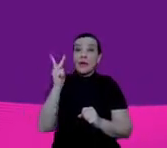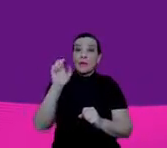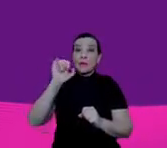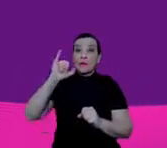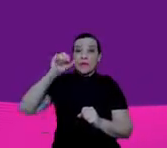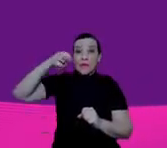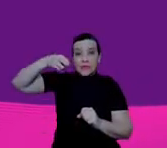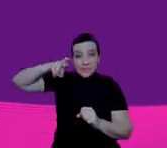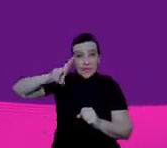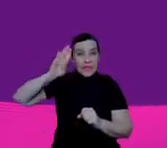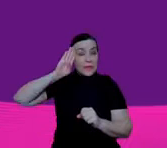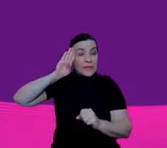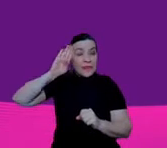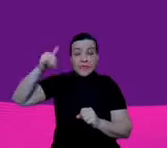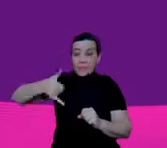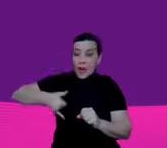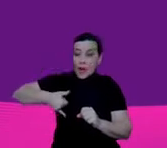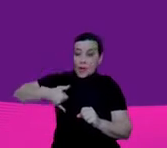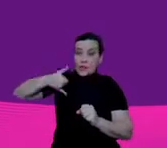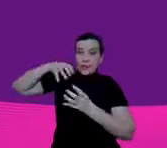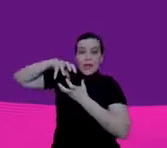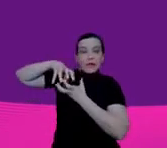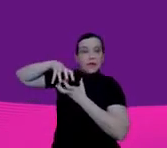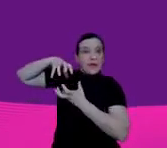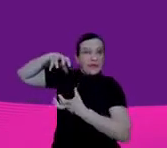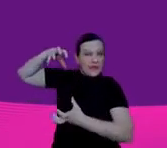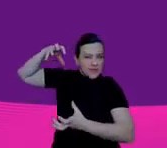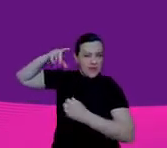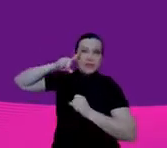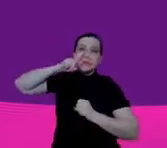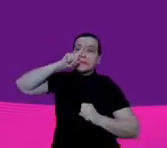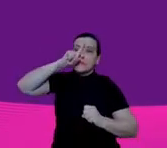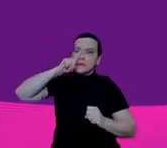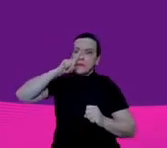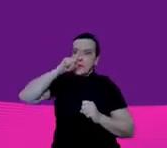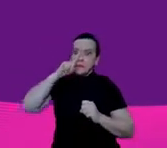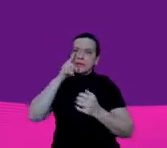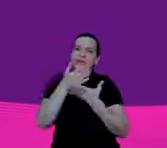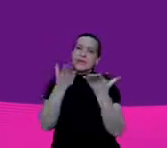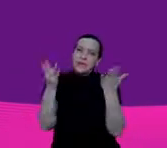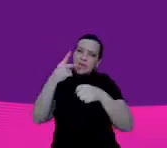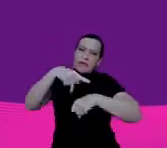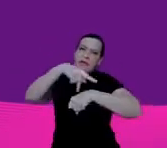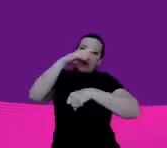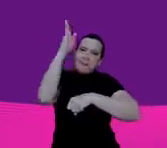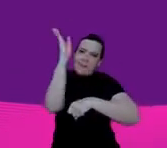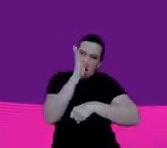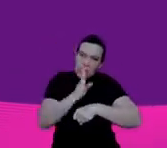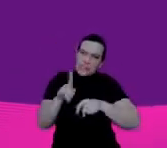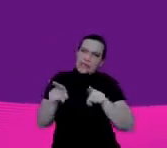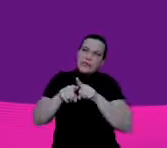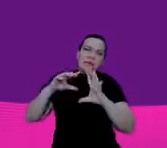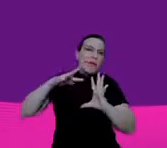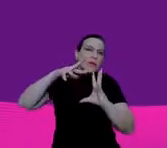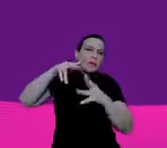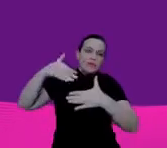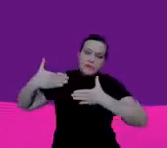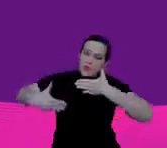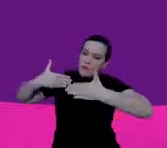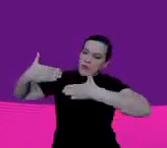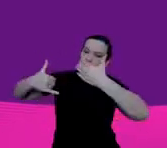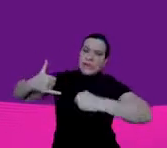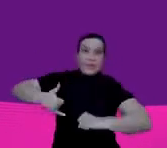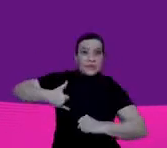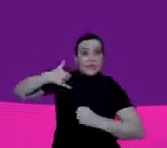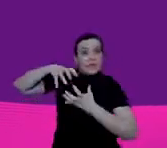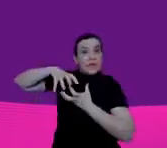de risco e a nossa população, não só no país, no mundo que está envelhecendo, a expectativa é que os números cresçam